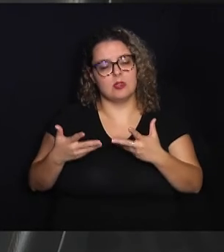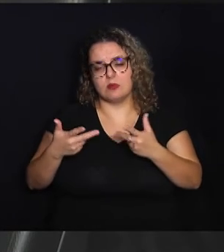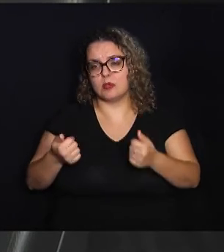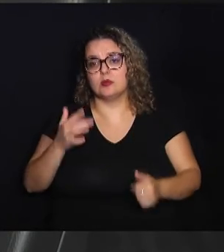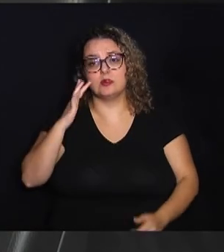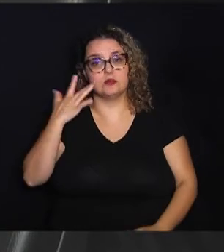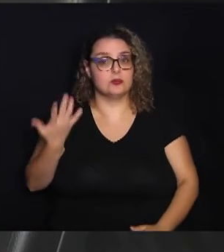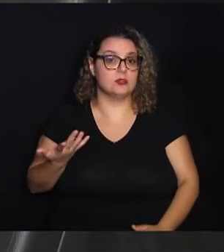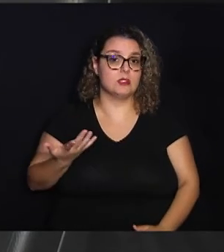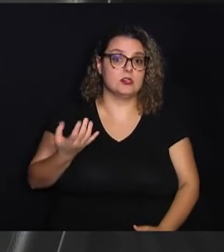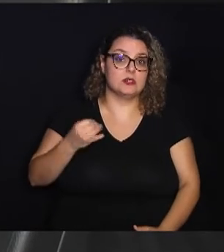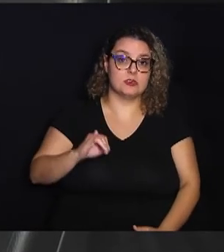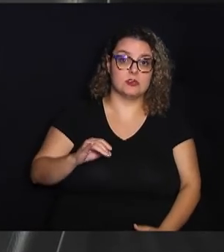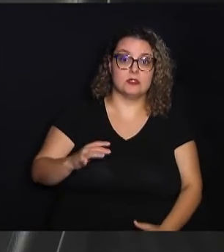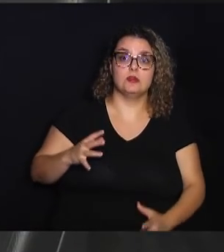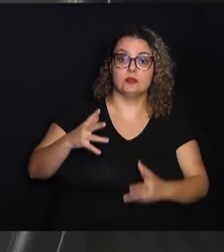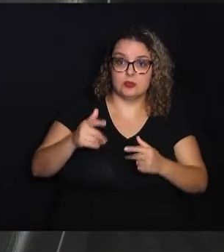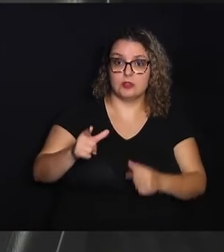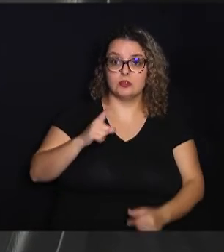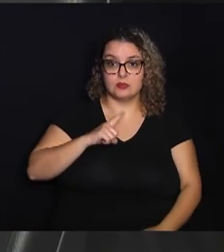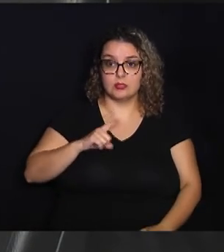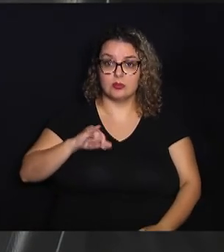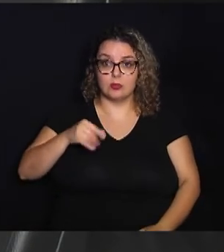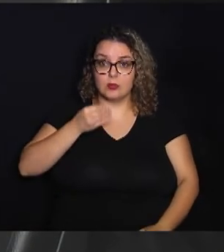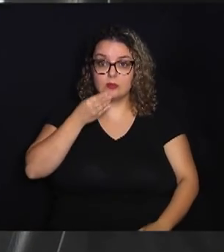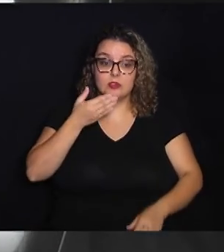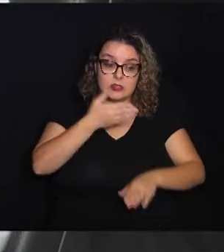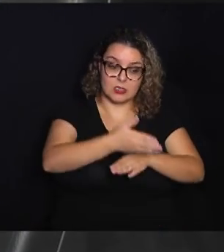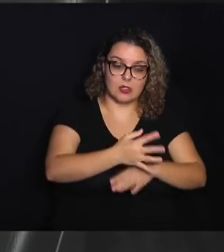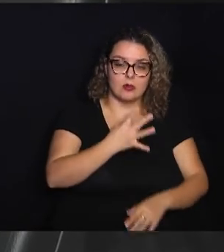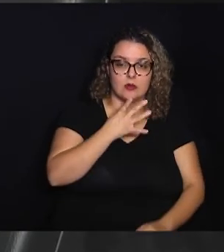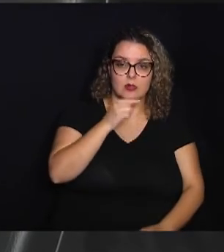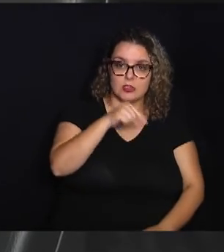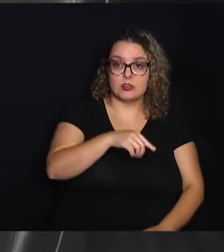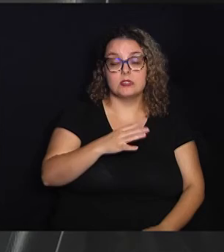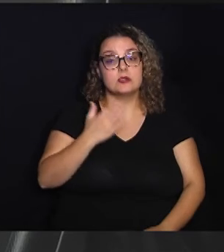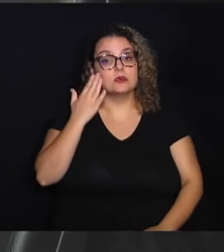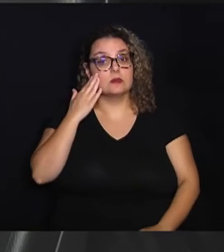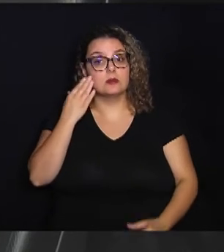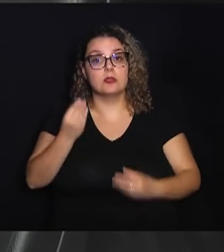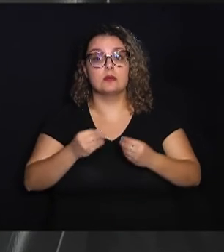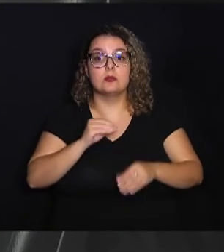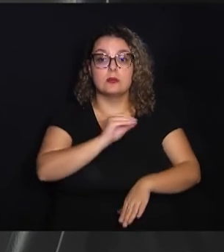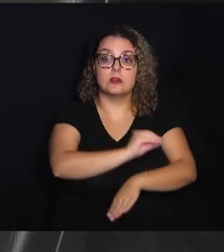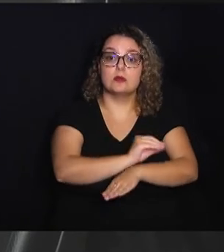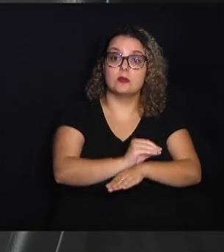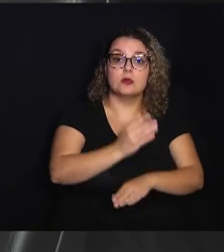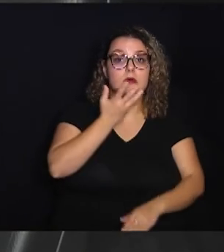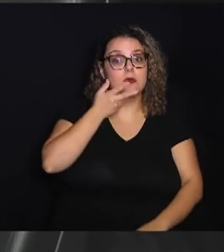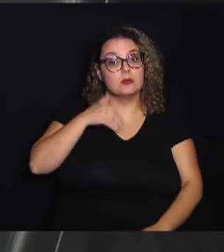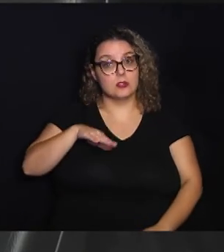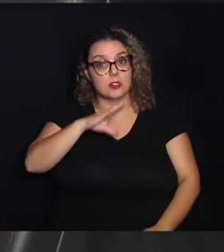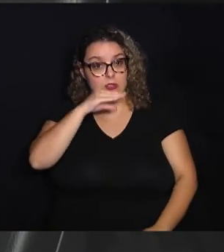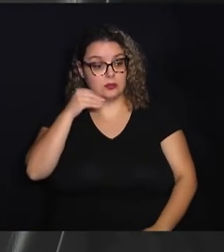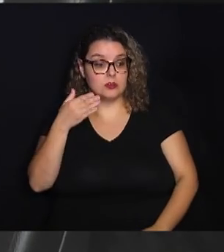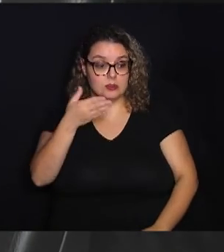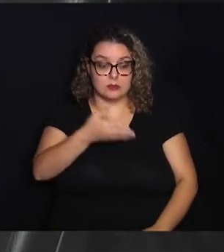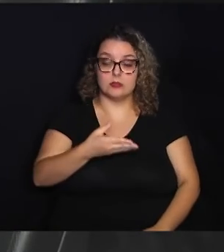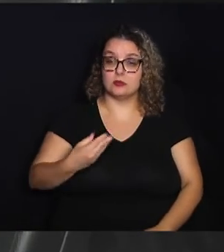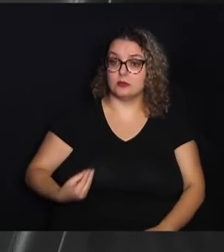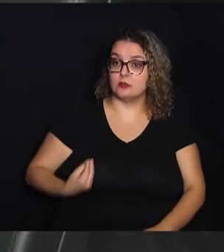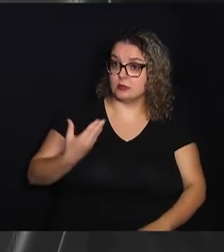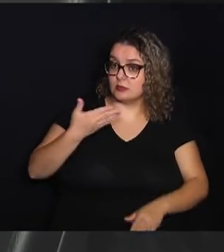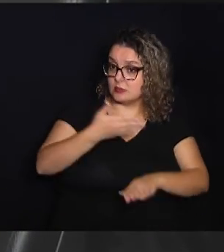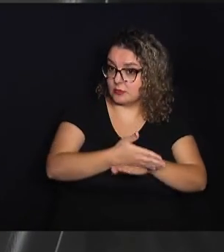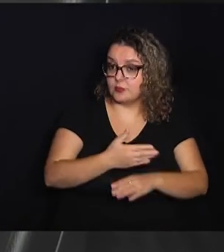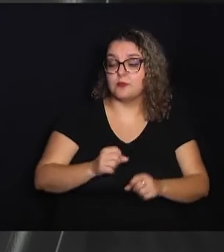se todo mundo já teve a oportunidade de ir lá na Pestalozzi, de conhecer um pouco, saber como é esse cuidado com as crianças, adolescentes que lá estão. Então a gente pode